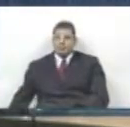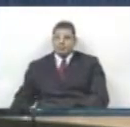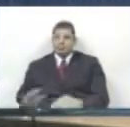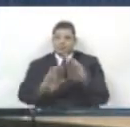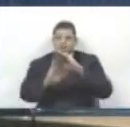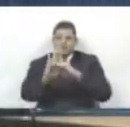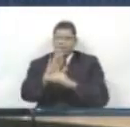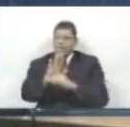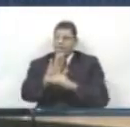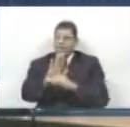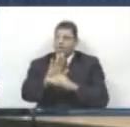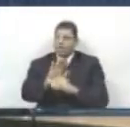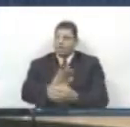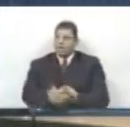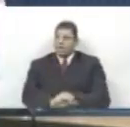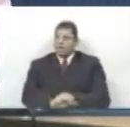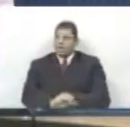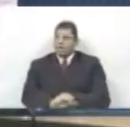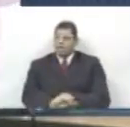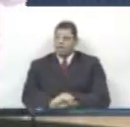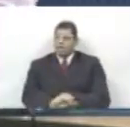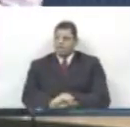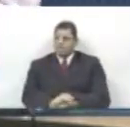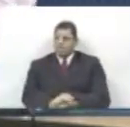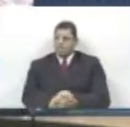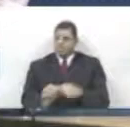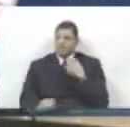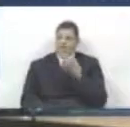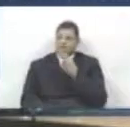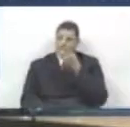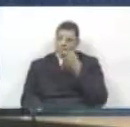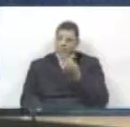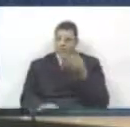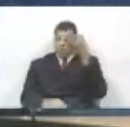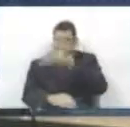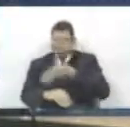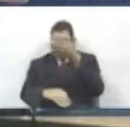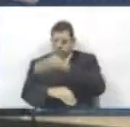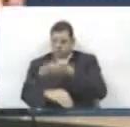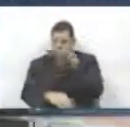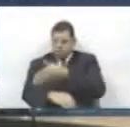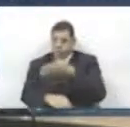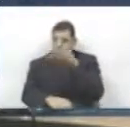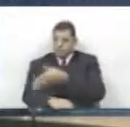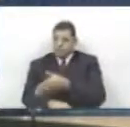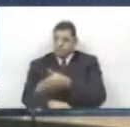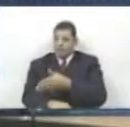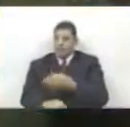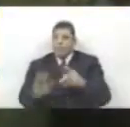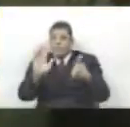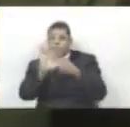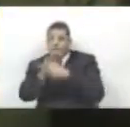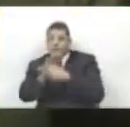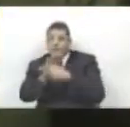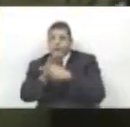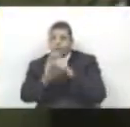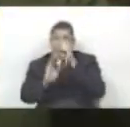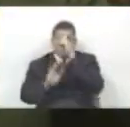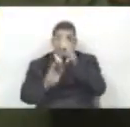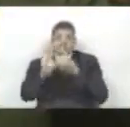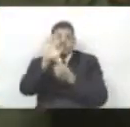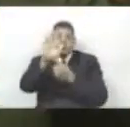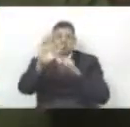falta de assistência médica e nós falamos investimentos construção de hospital mostramos na televisão